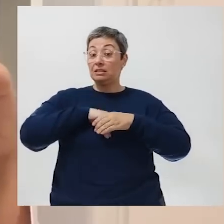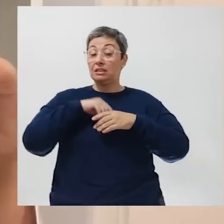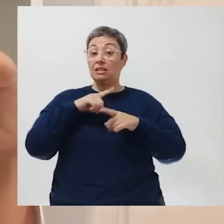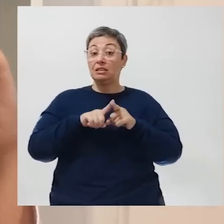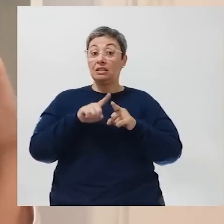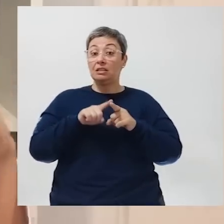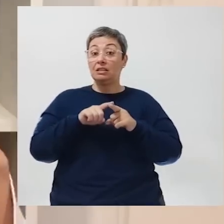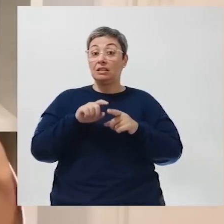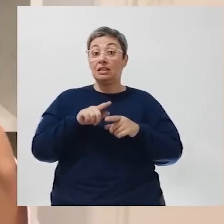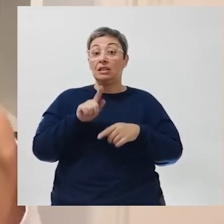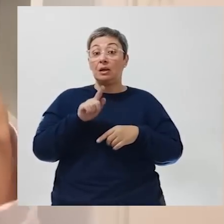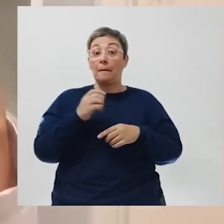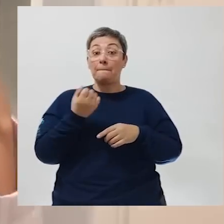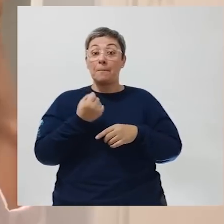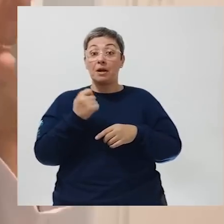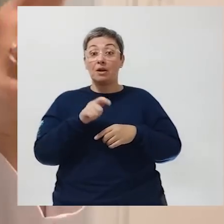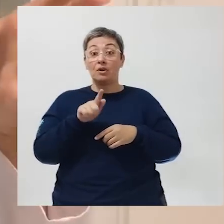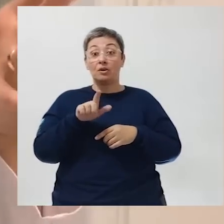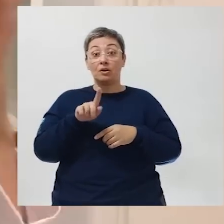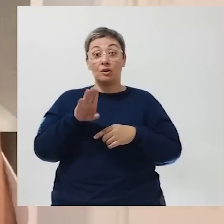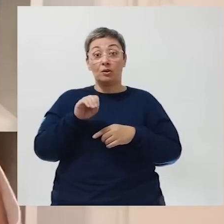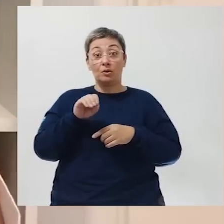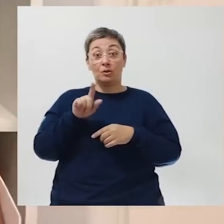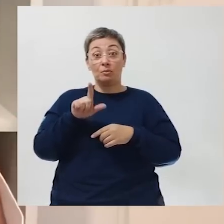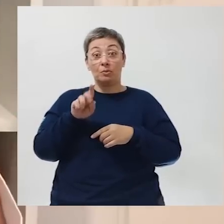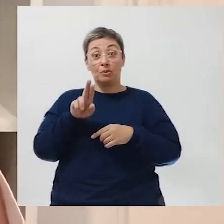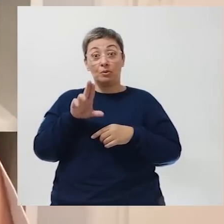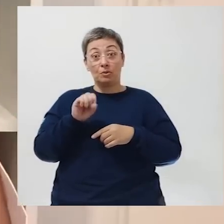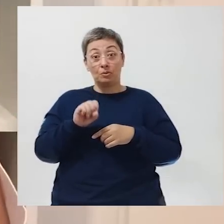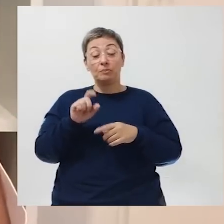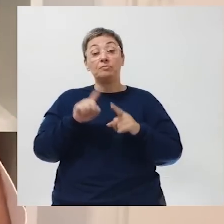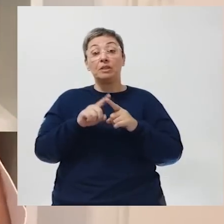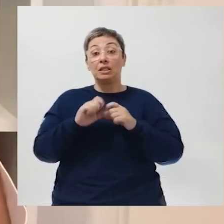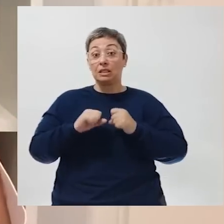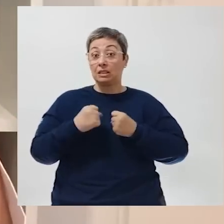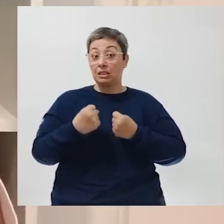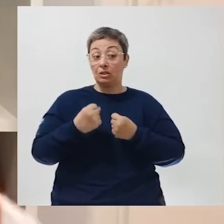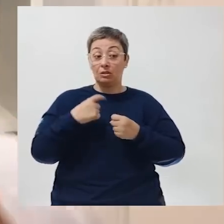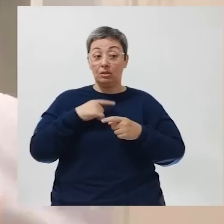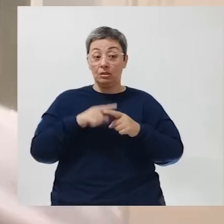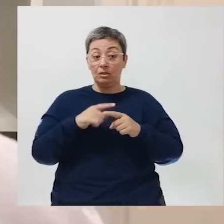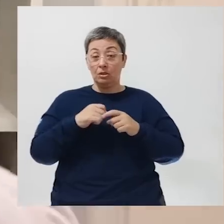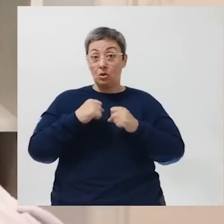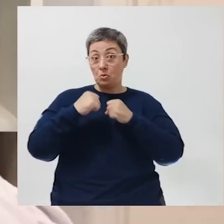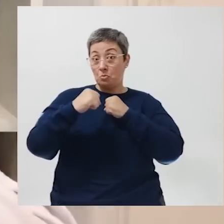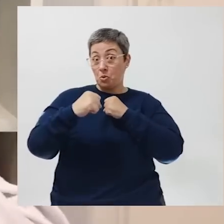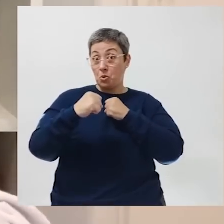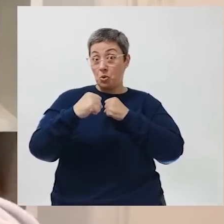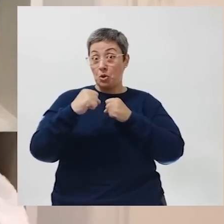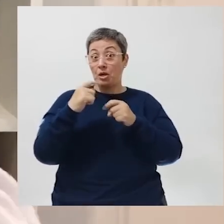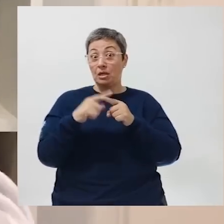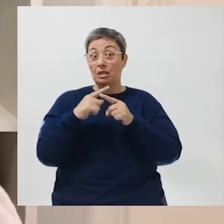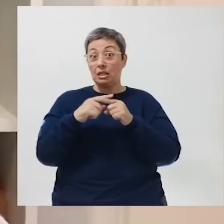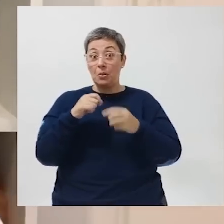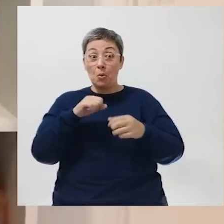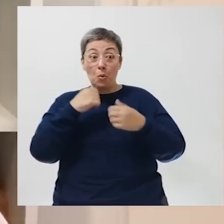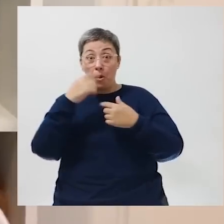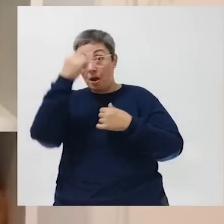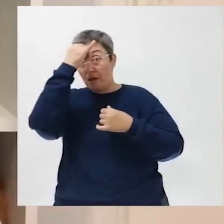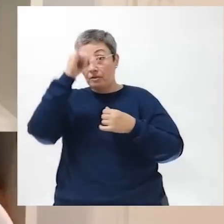corpo que eles chamam glóbulos brancos, e esses soldadinhos de defesa, eles estão no nosso corpo assim, ó, prontinhos